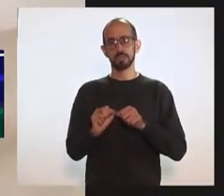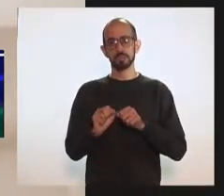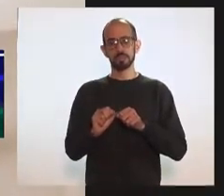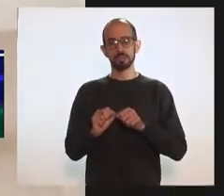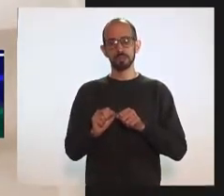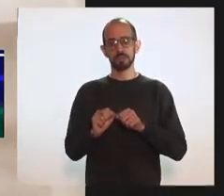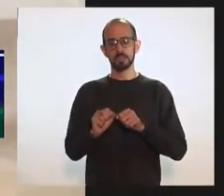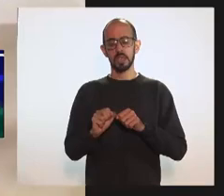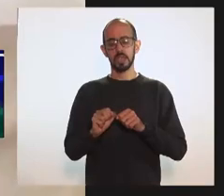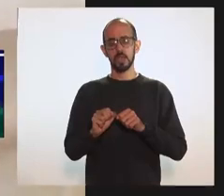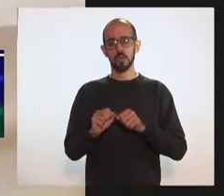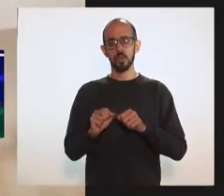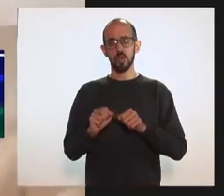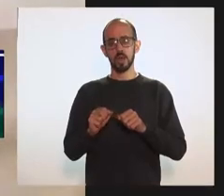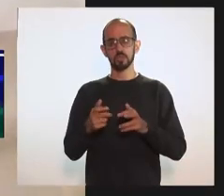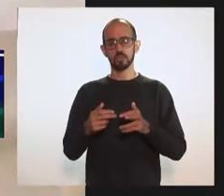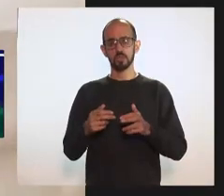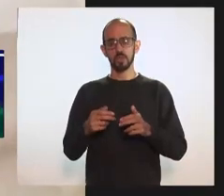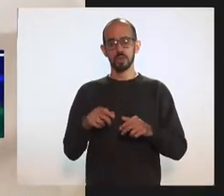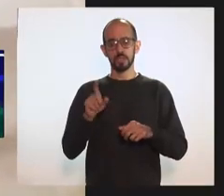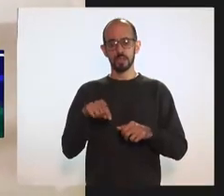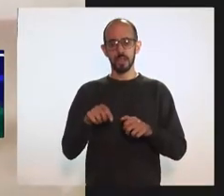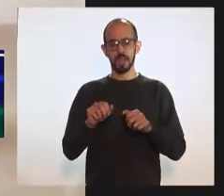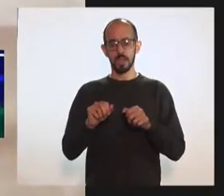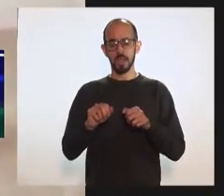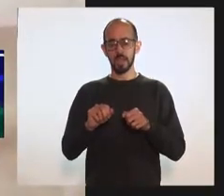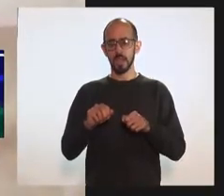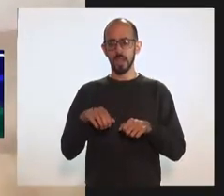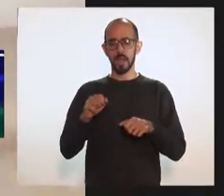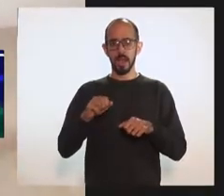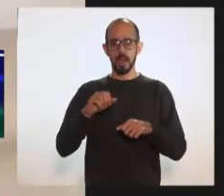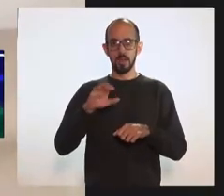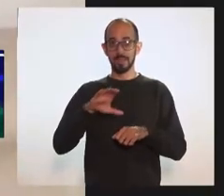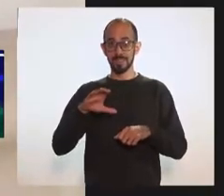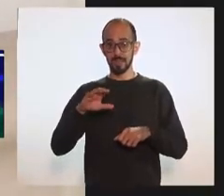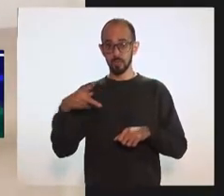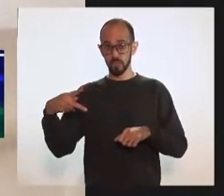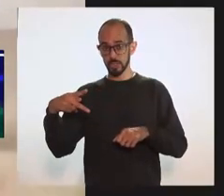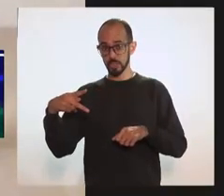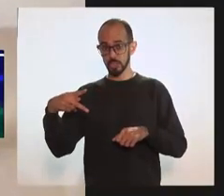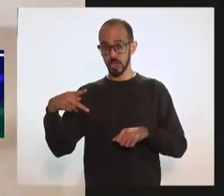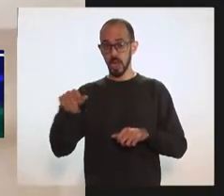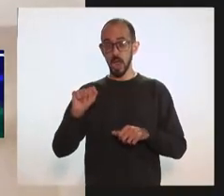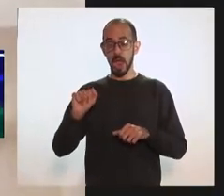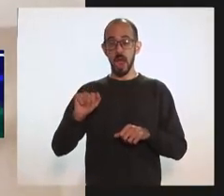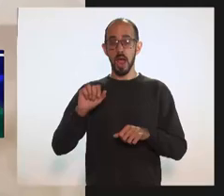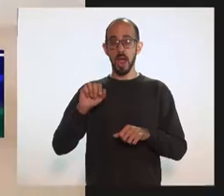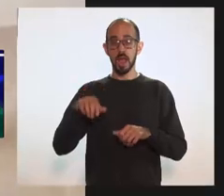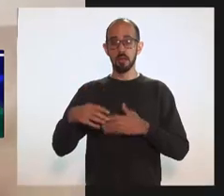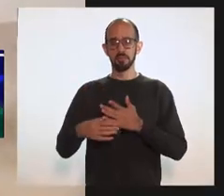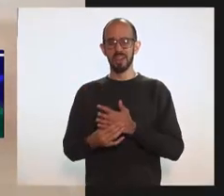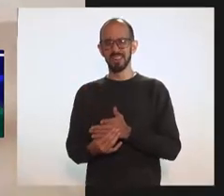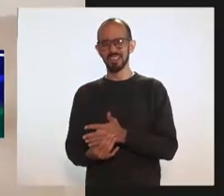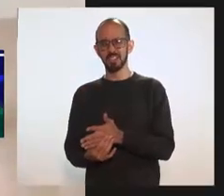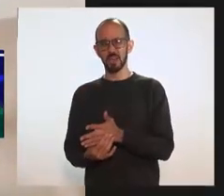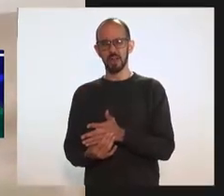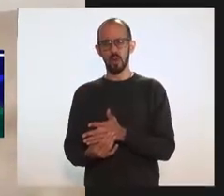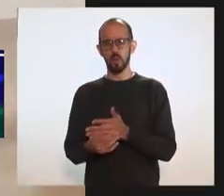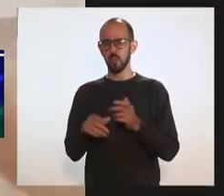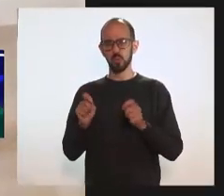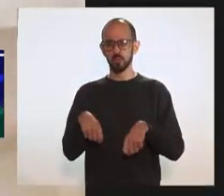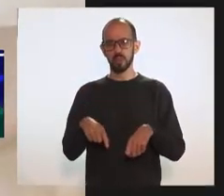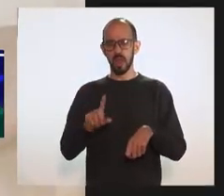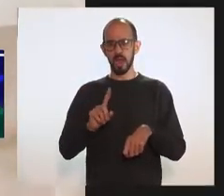nós criamos de cervejaria artesanal. Então, se eles acabassem com a ST, eles seriam obrigados a acabar com a ST de chope